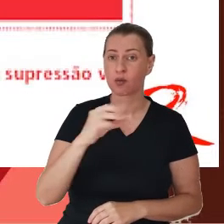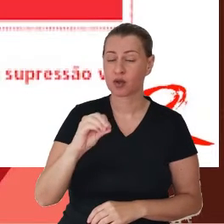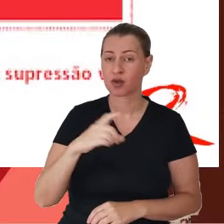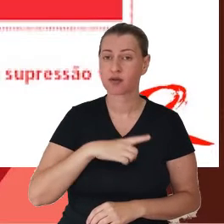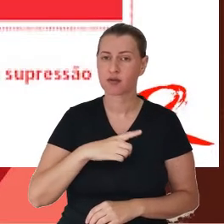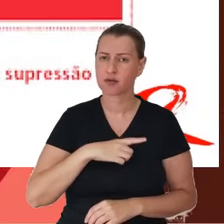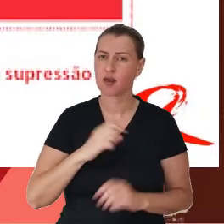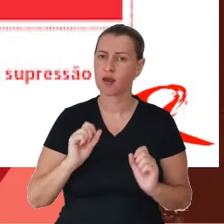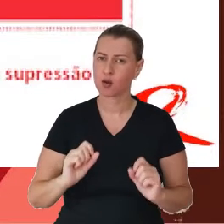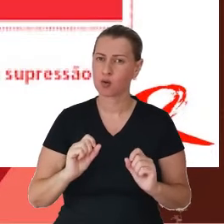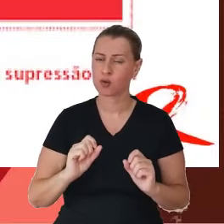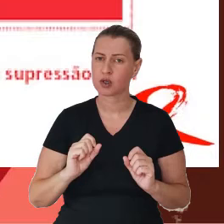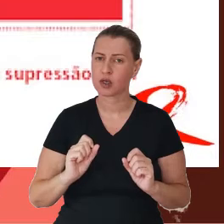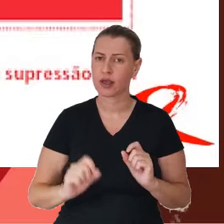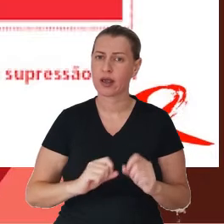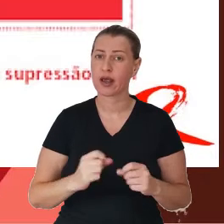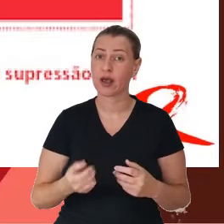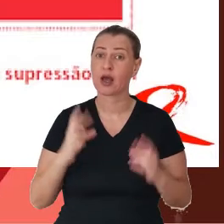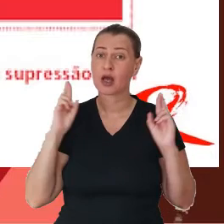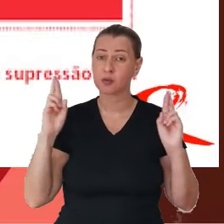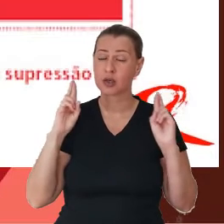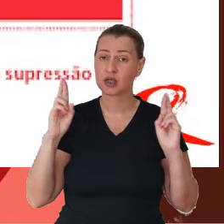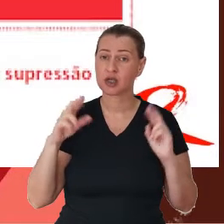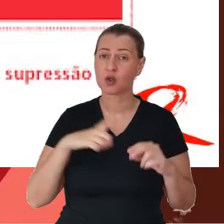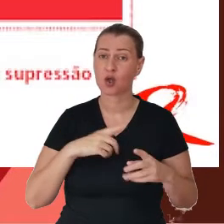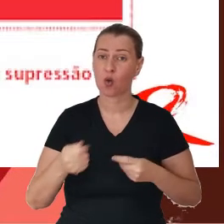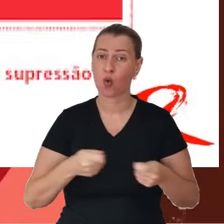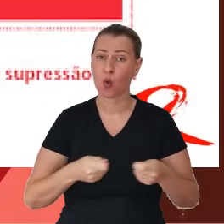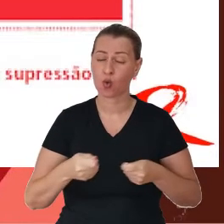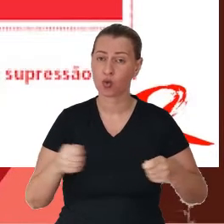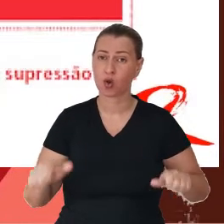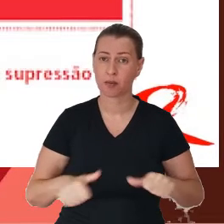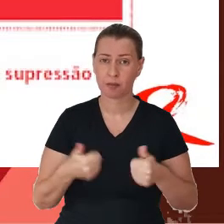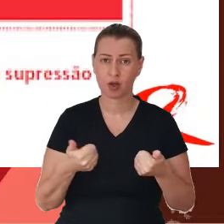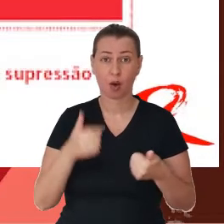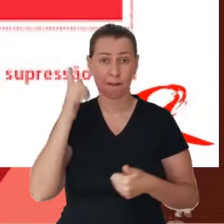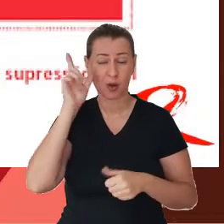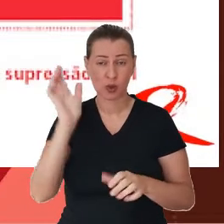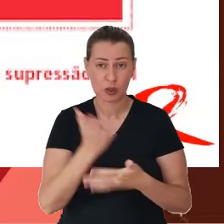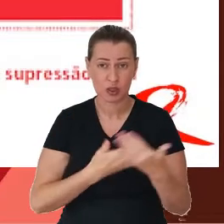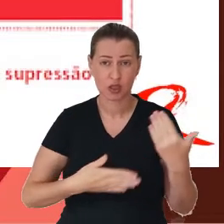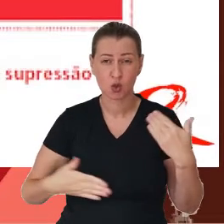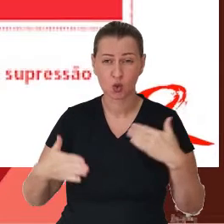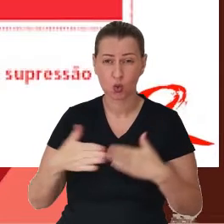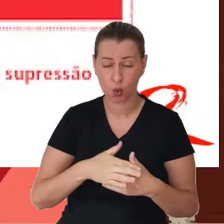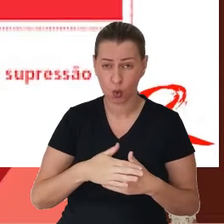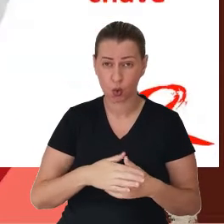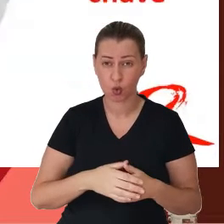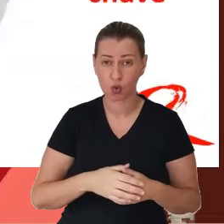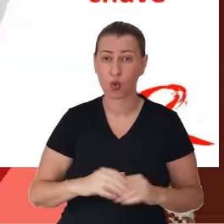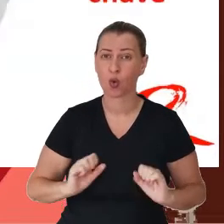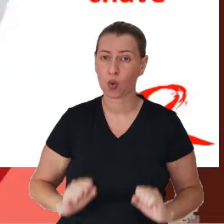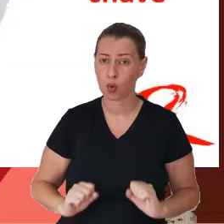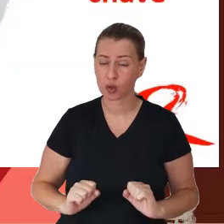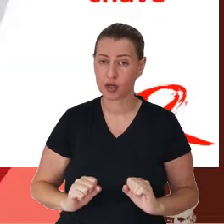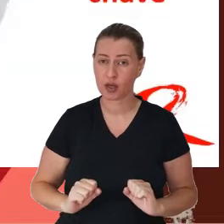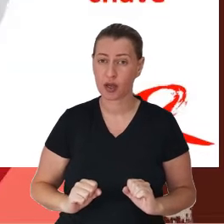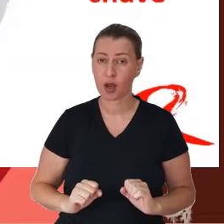se ter um controle mais efetivo. Para conseguir tudo isso, o Ministério da